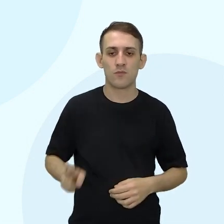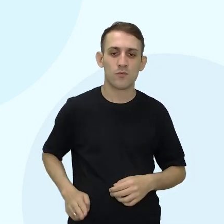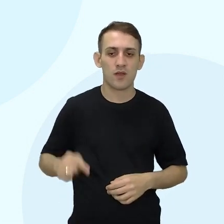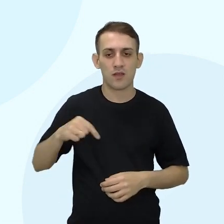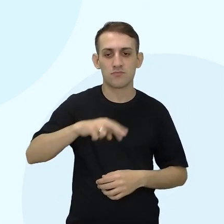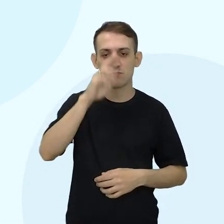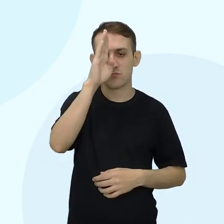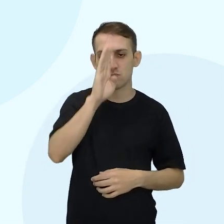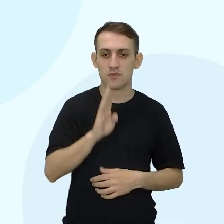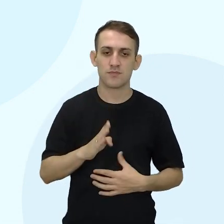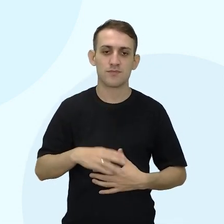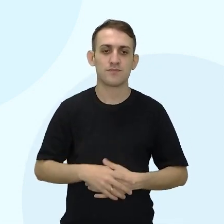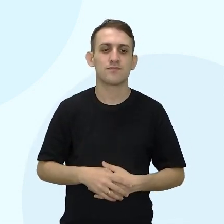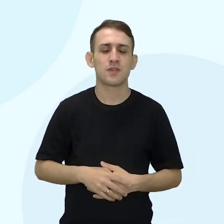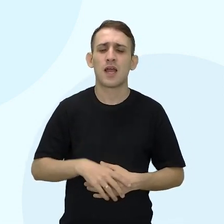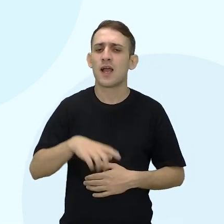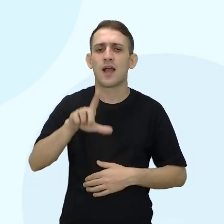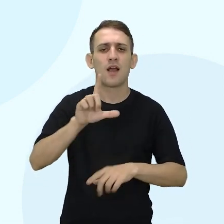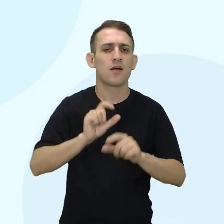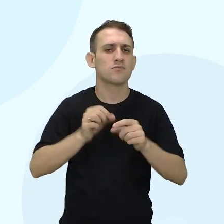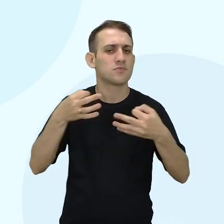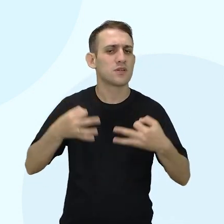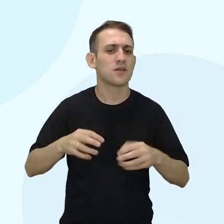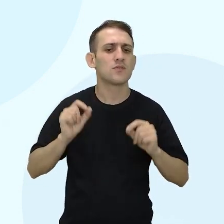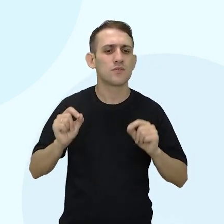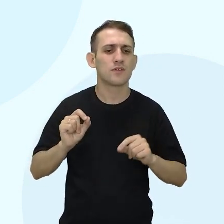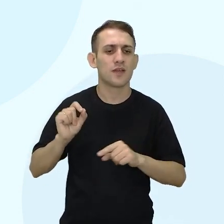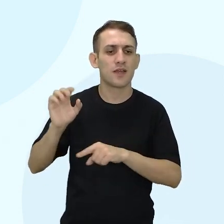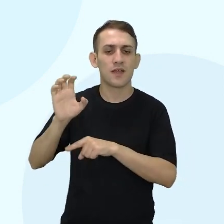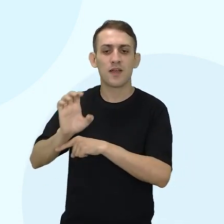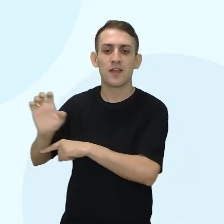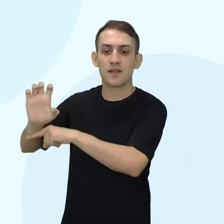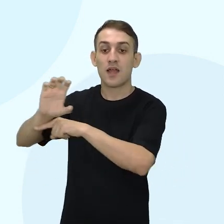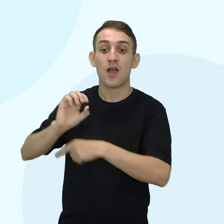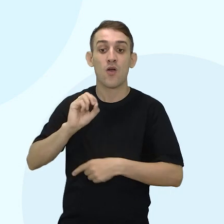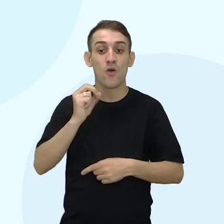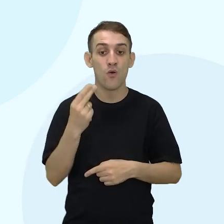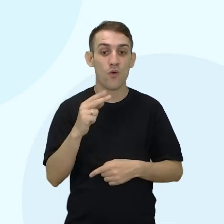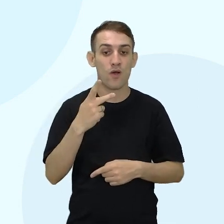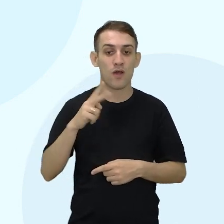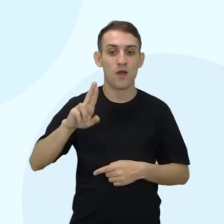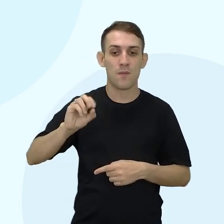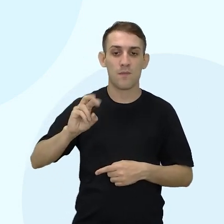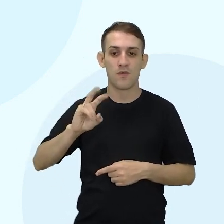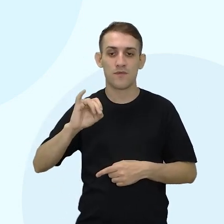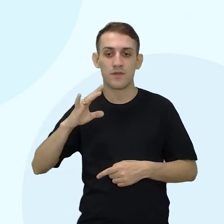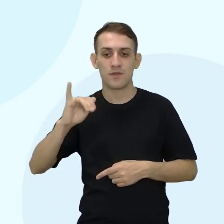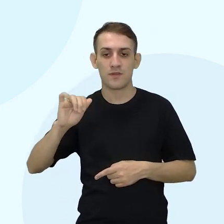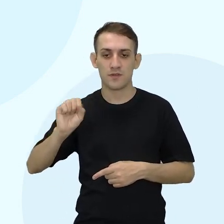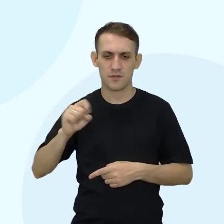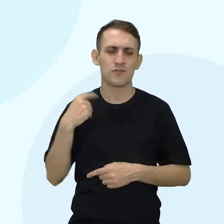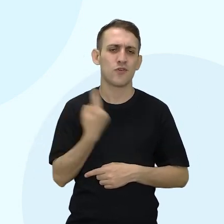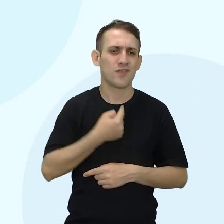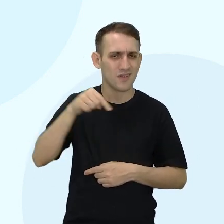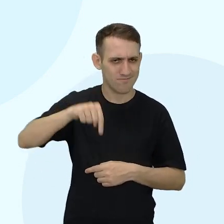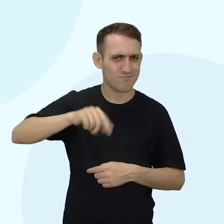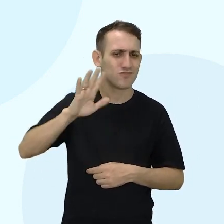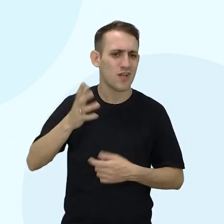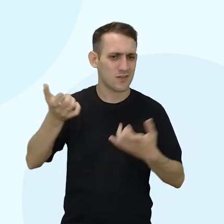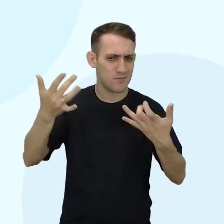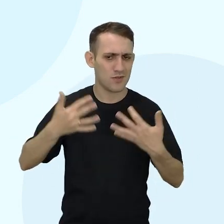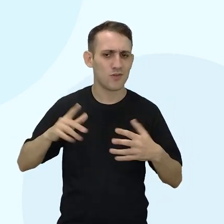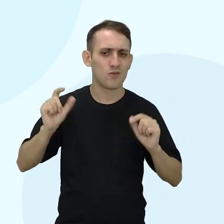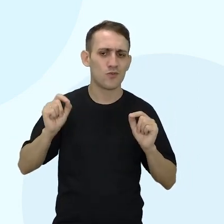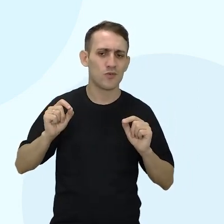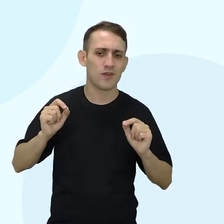Brasil? Qual é a alternativa correta? Estados ou províncias? Lembrando aí que a gente já falou aqui que